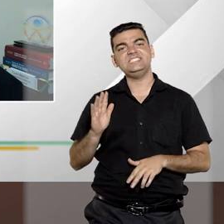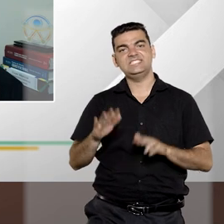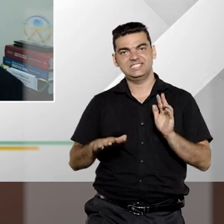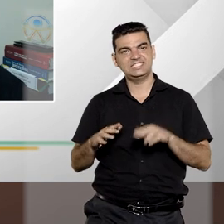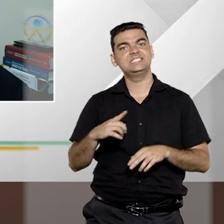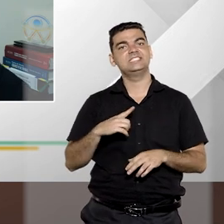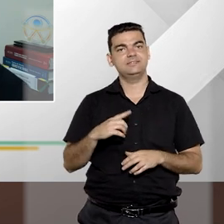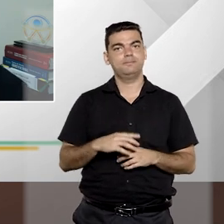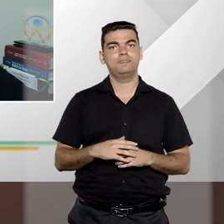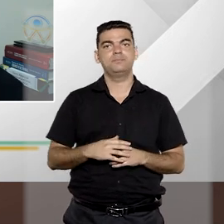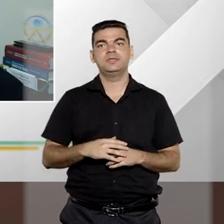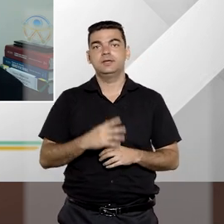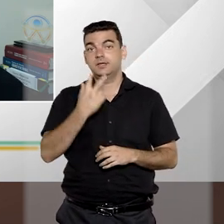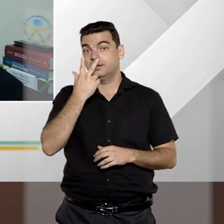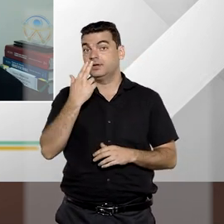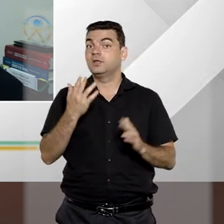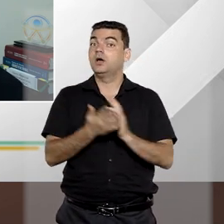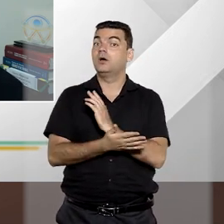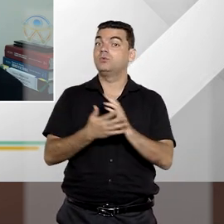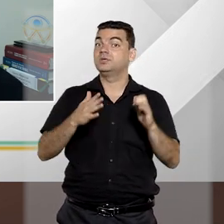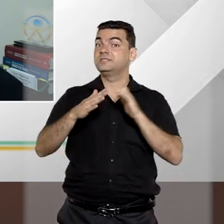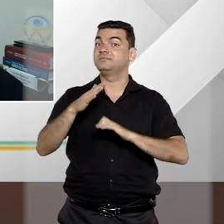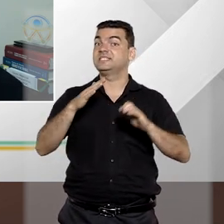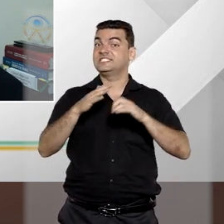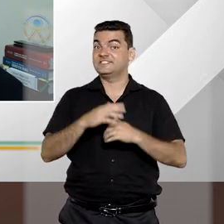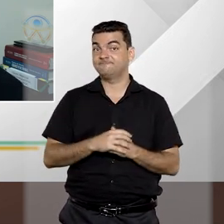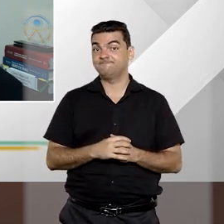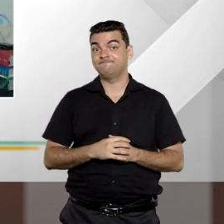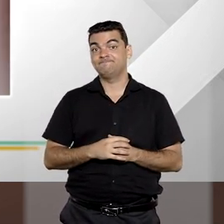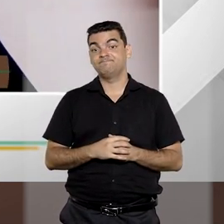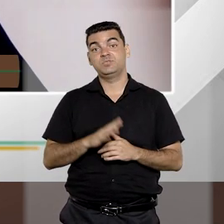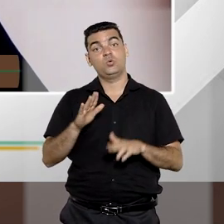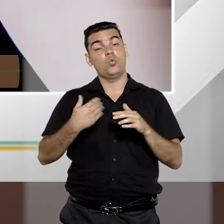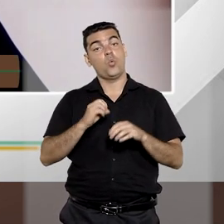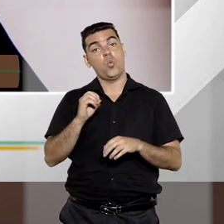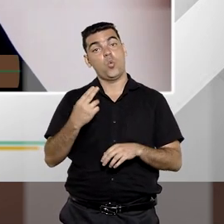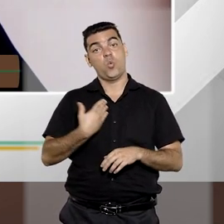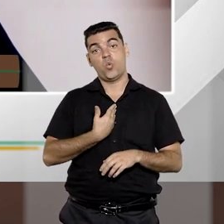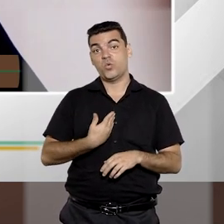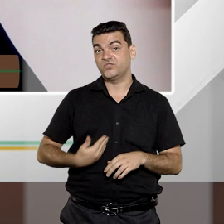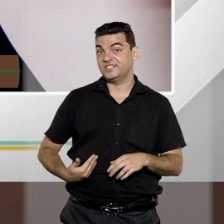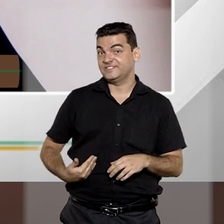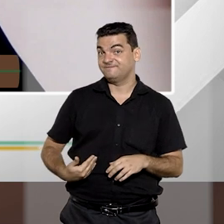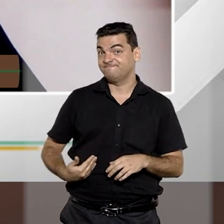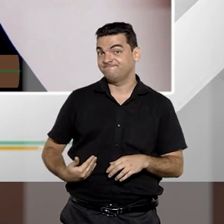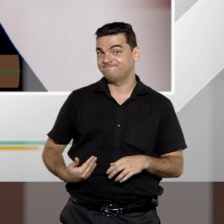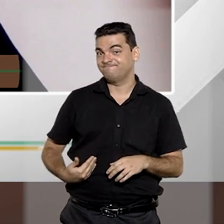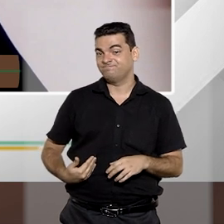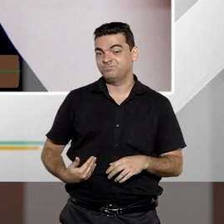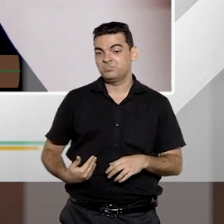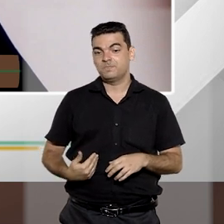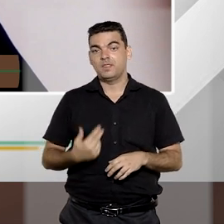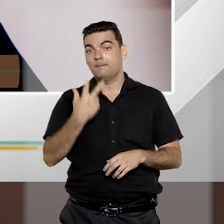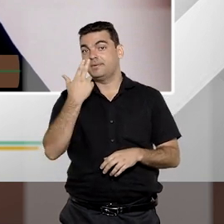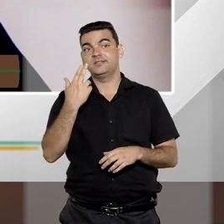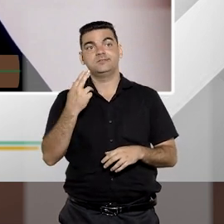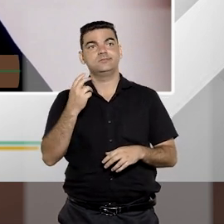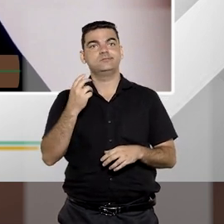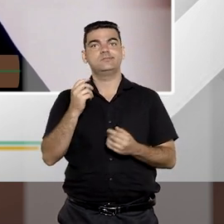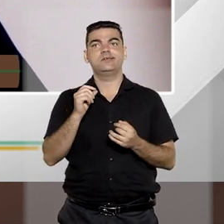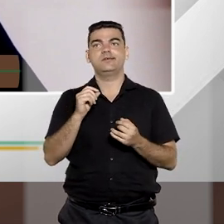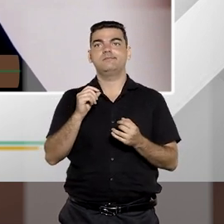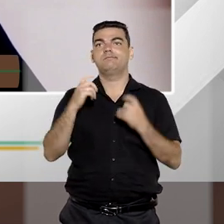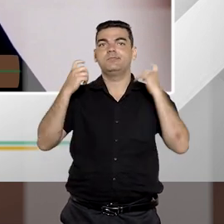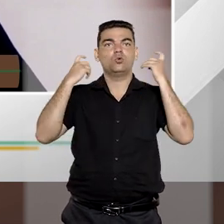elas, especialmente grandes empresas e até mesmo o Estado, apenas tomam essas medidas ou